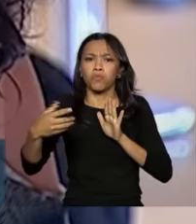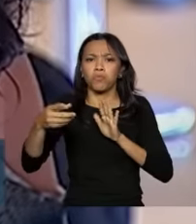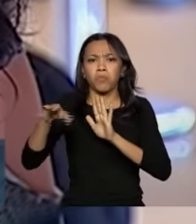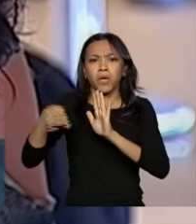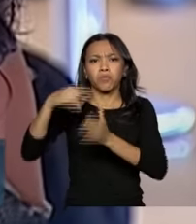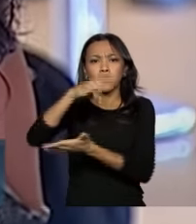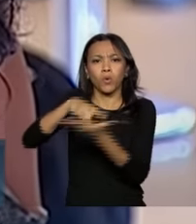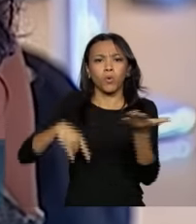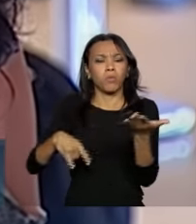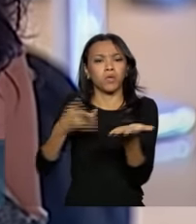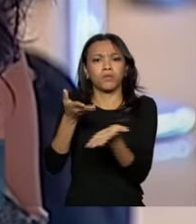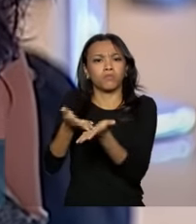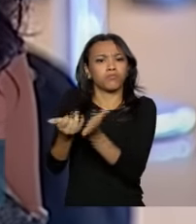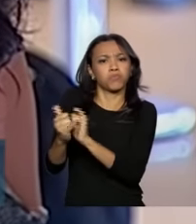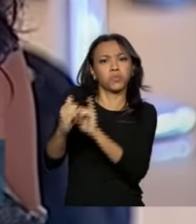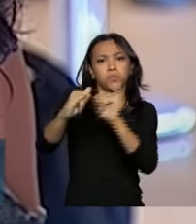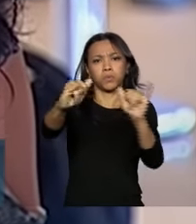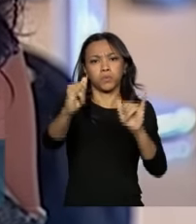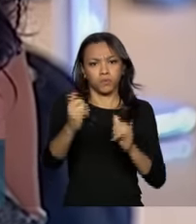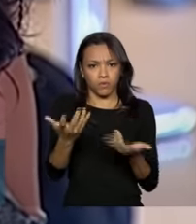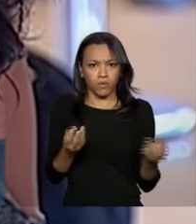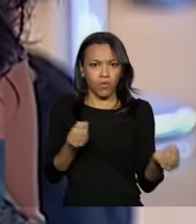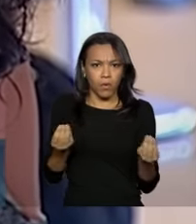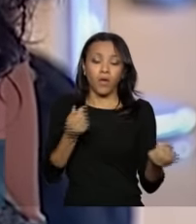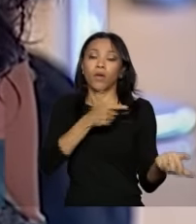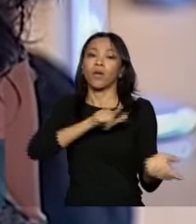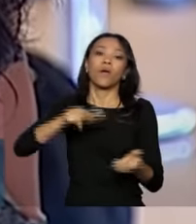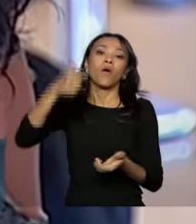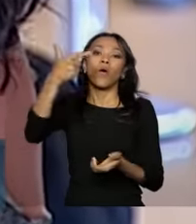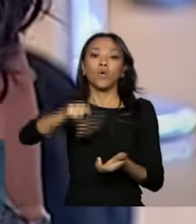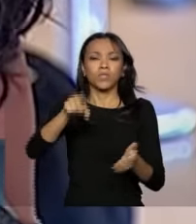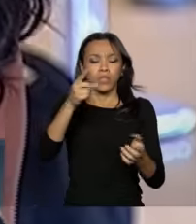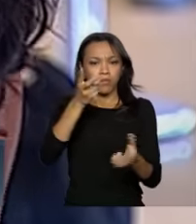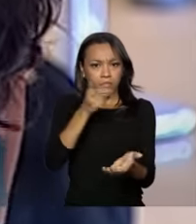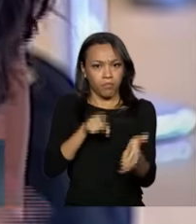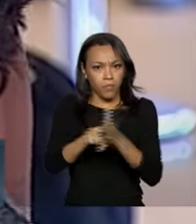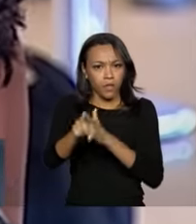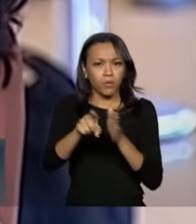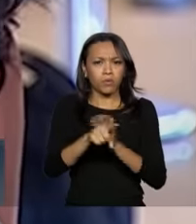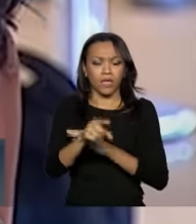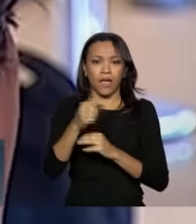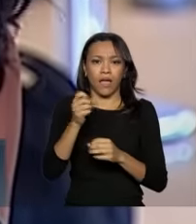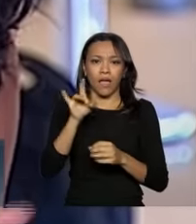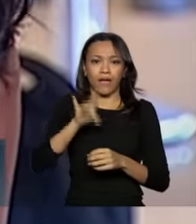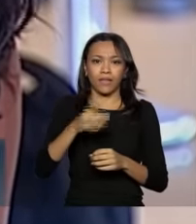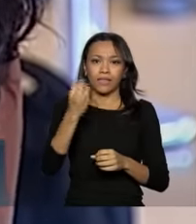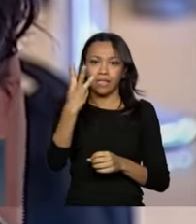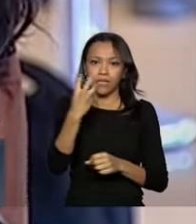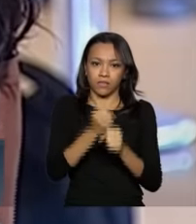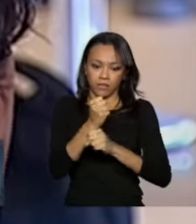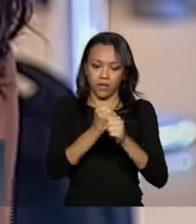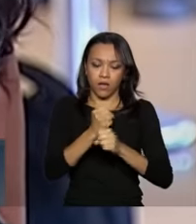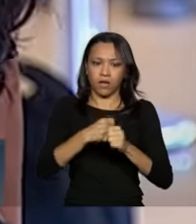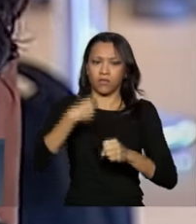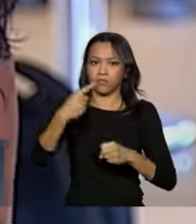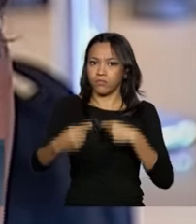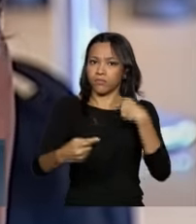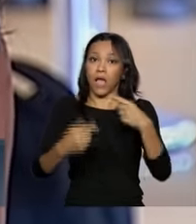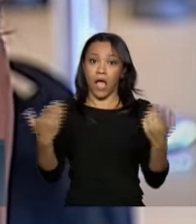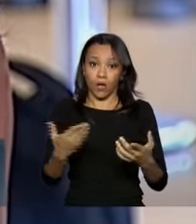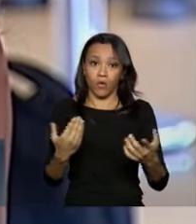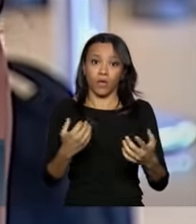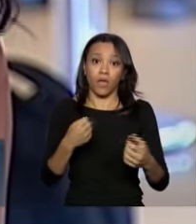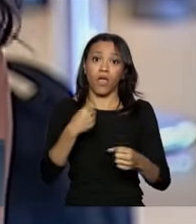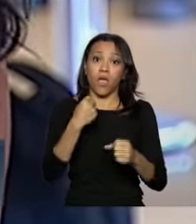do Ministério agora? A mesma pergunta sobre essa questão da avaliação a cada 3 anos dos concluintes, que agora passa a ser anual e não apenas